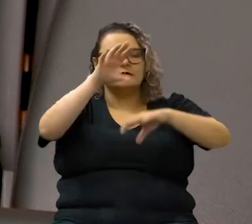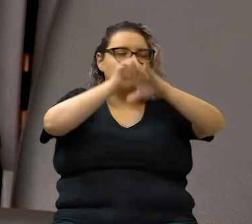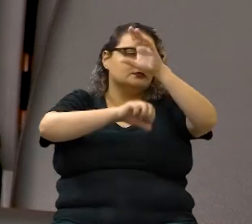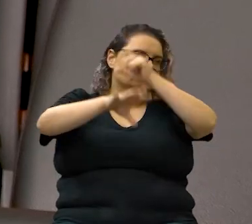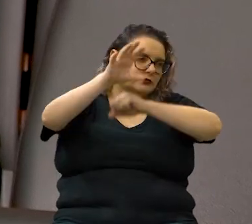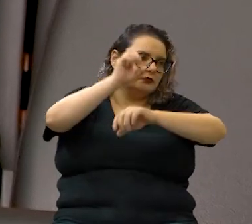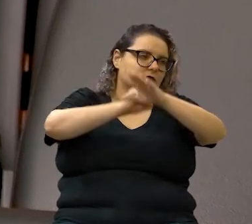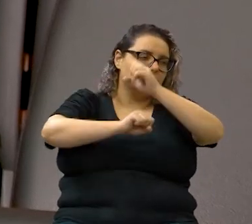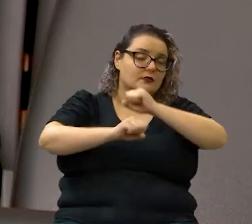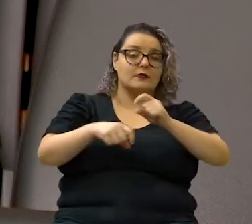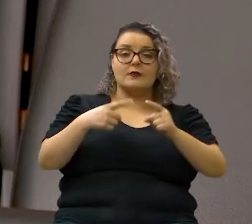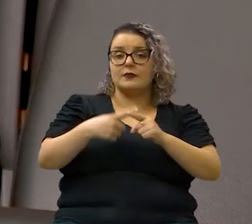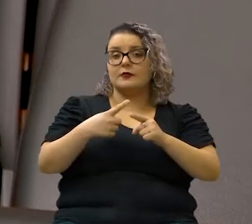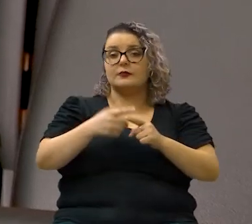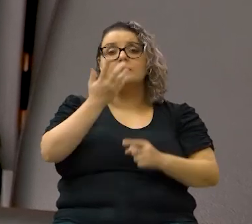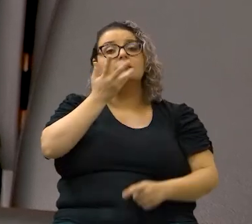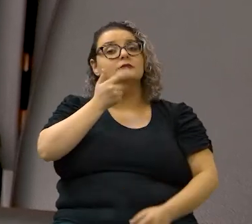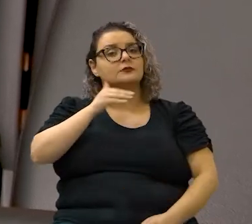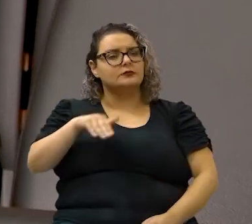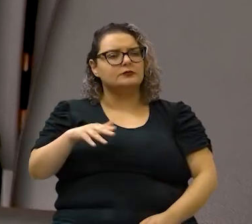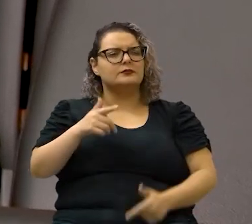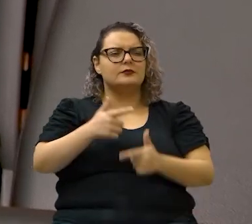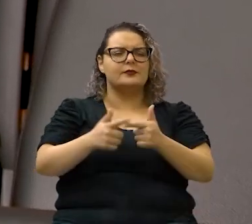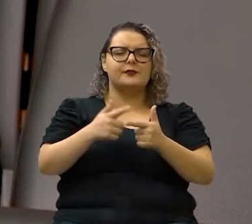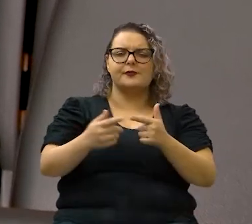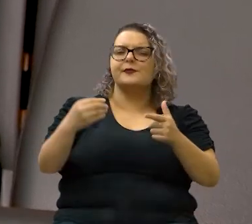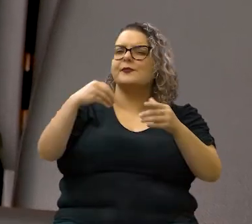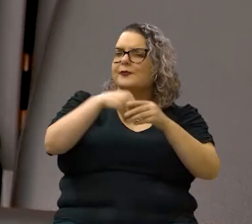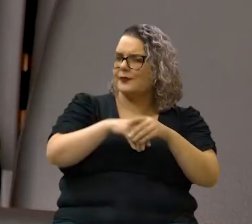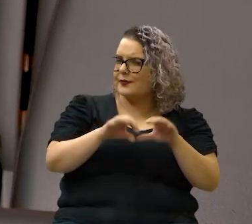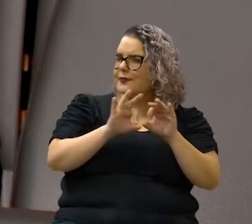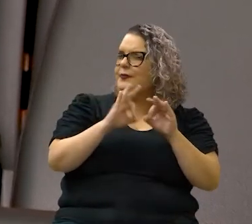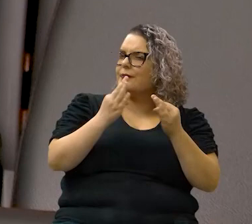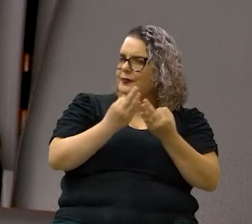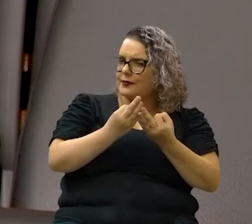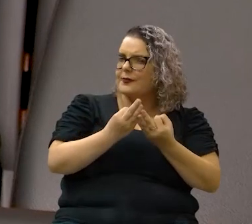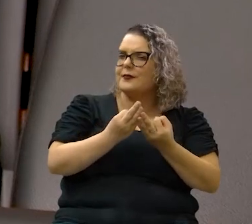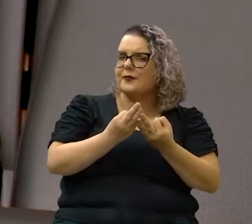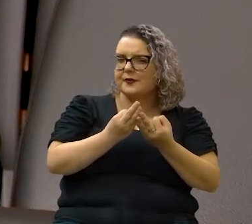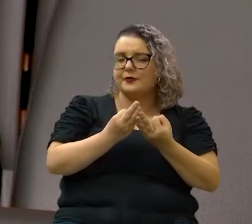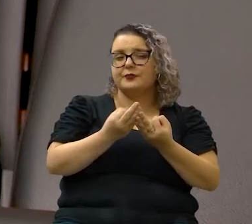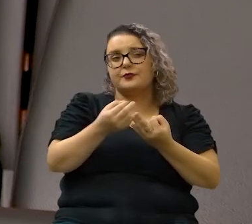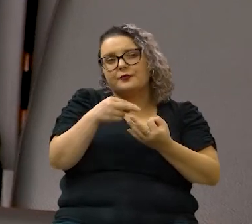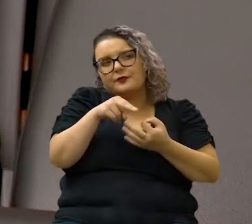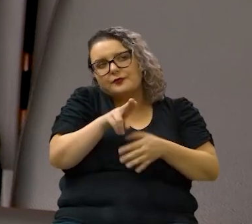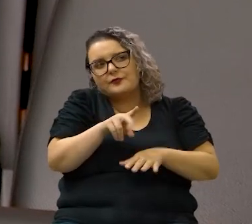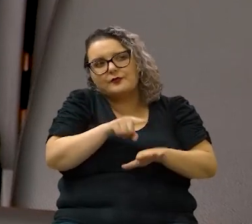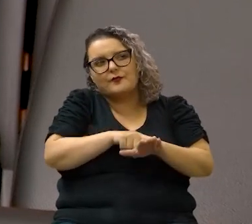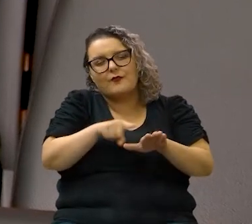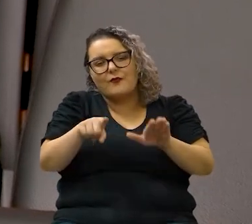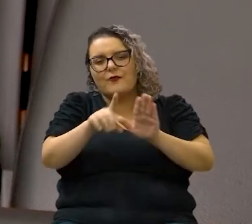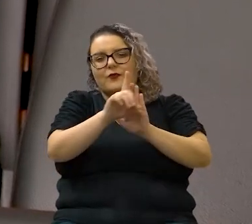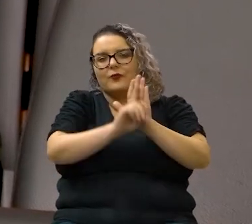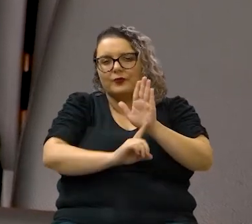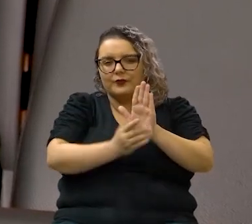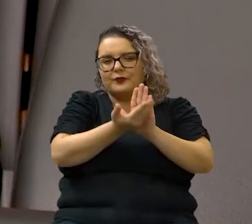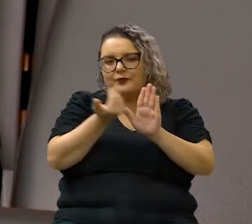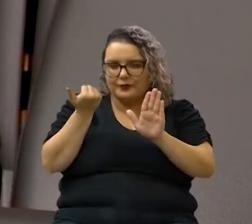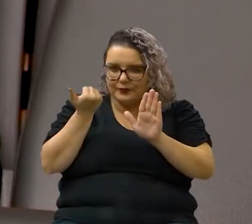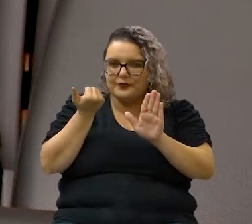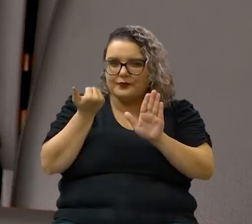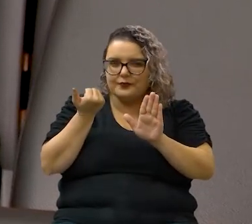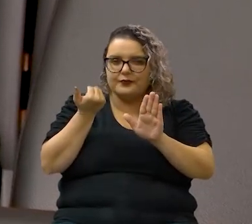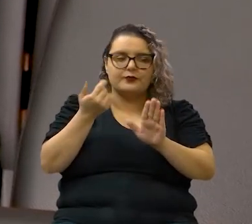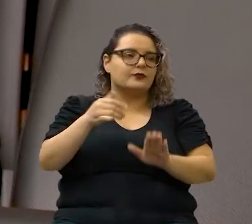o aprendizado. Porque uma criança que está com um problema muito grave dentro de casa, ou até excluída de direitos fundamentais,